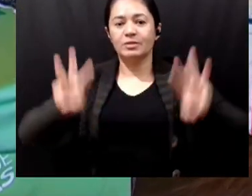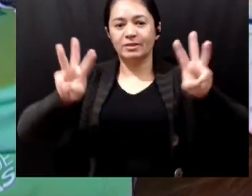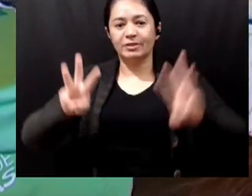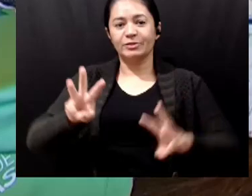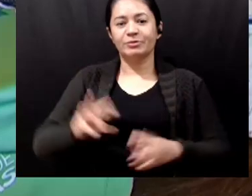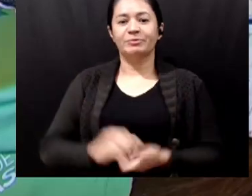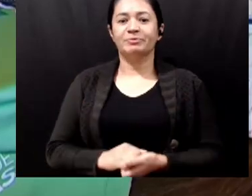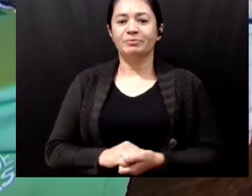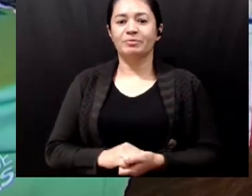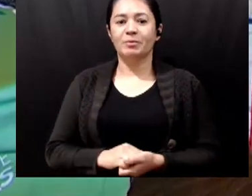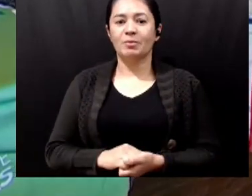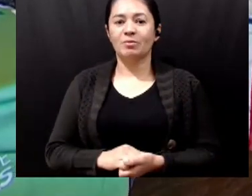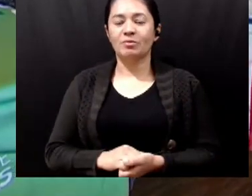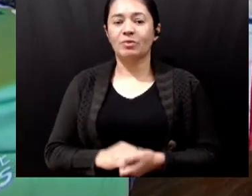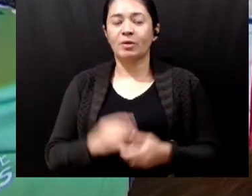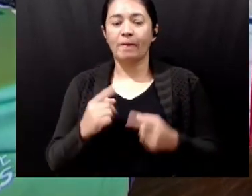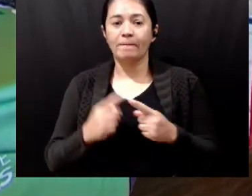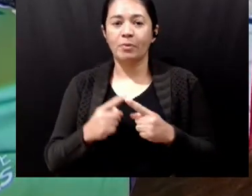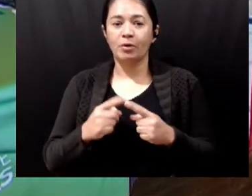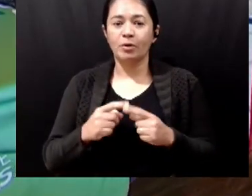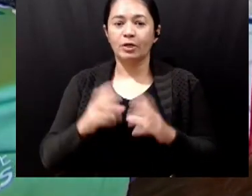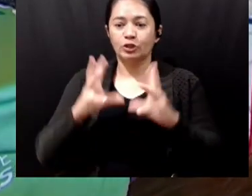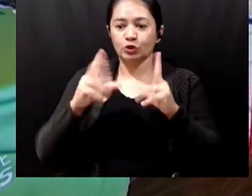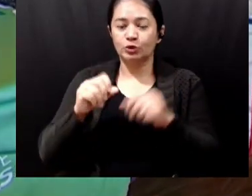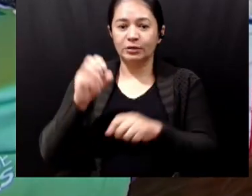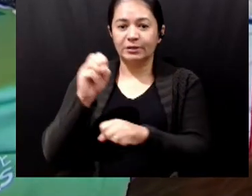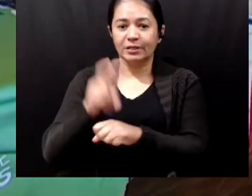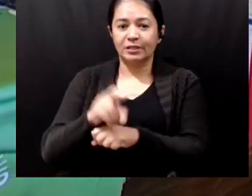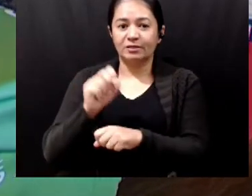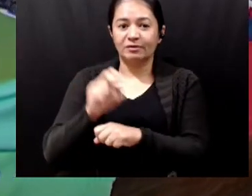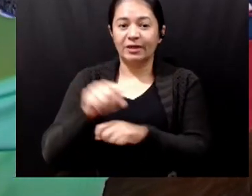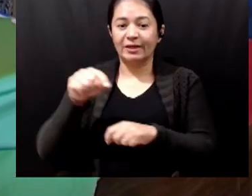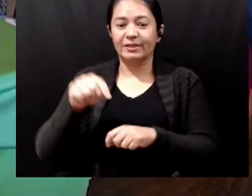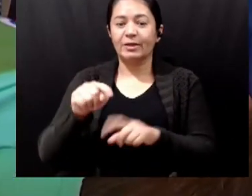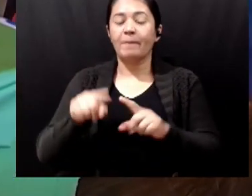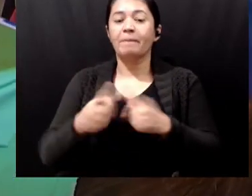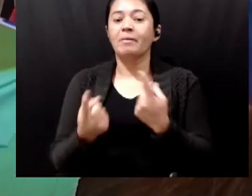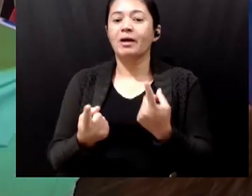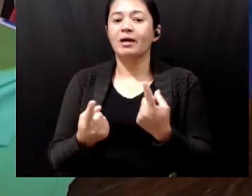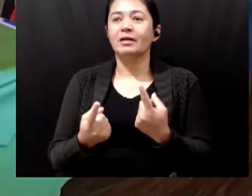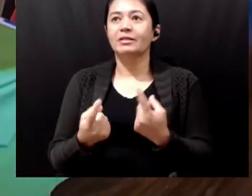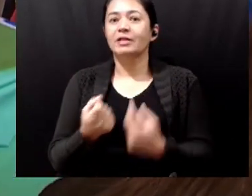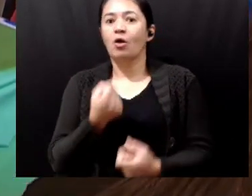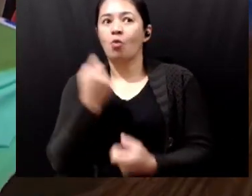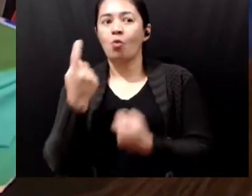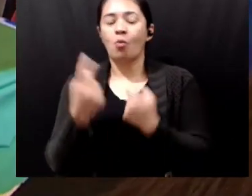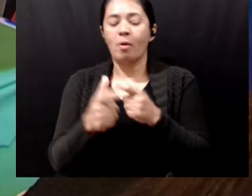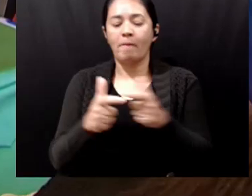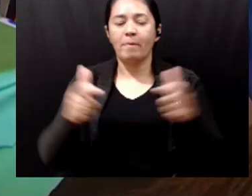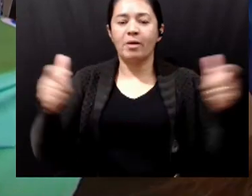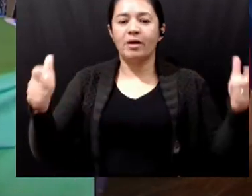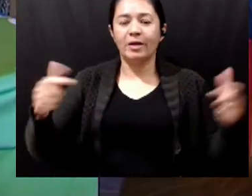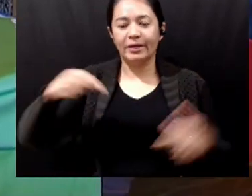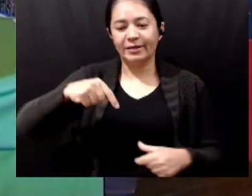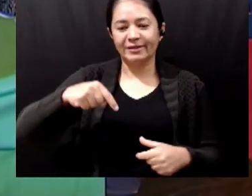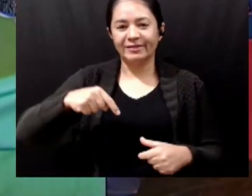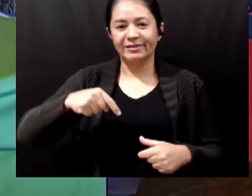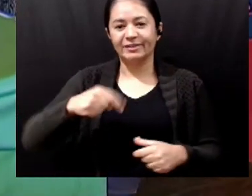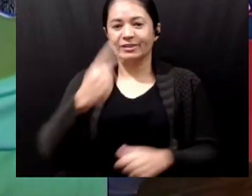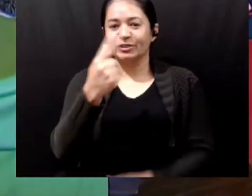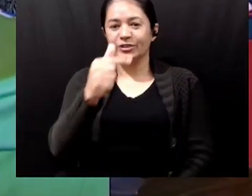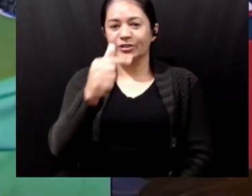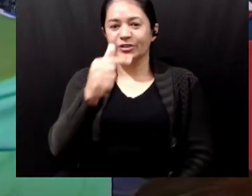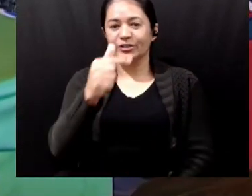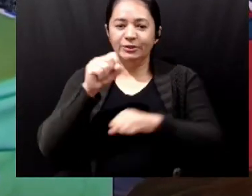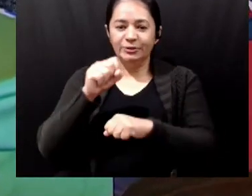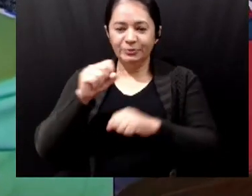todas essas vagas estão aqui à disposição, mas dentre elas a grande maioria está aqui com essas 17 empresas à